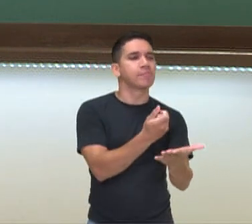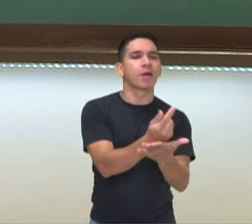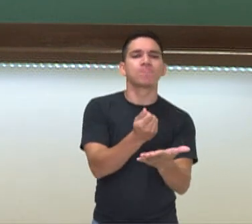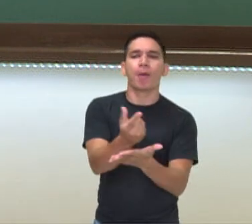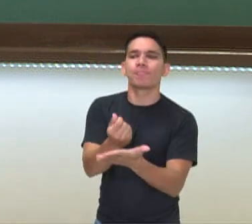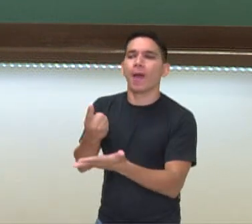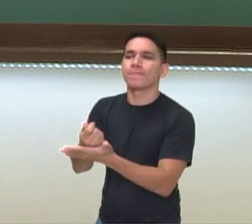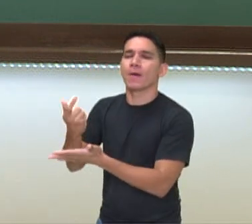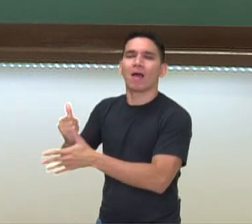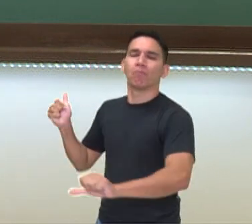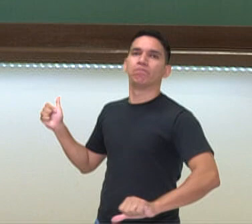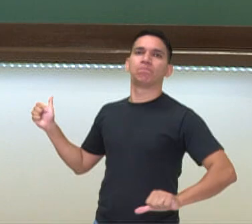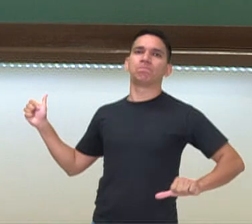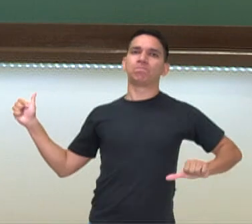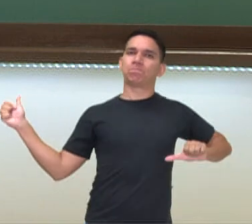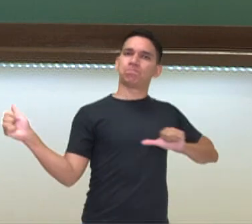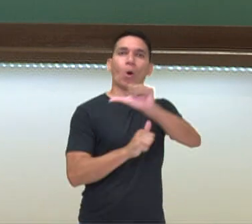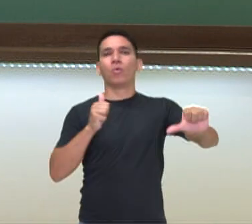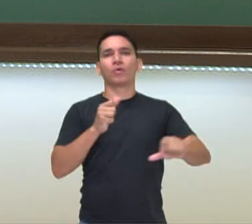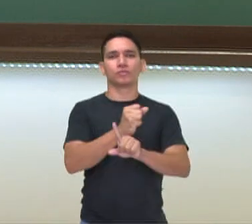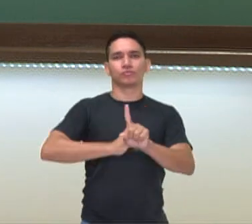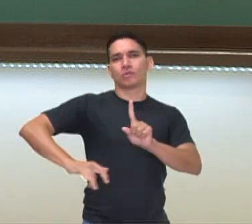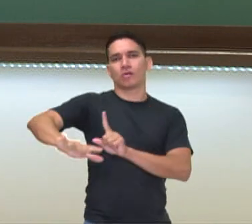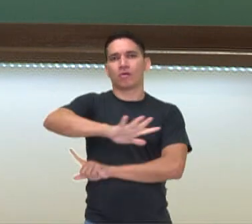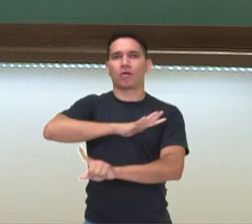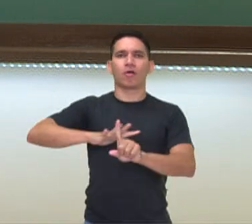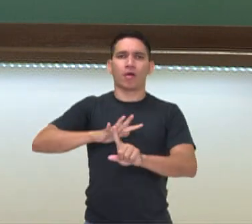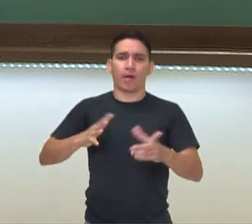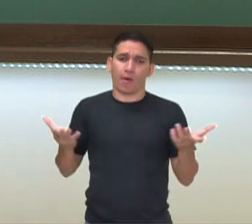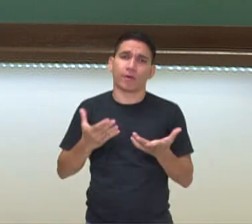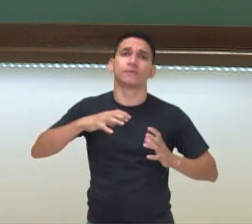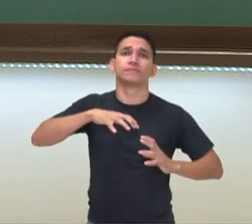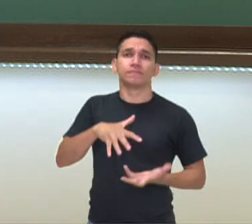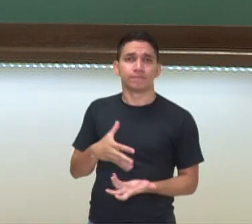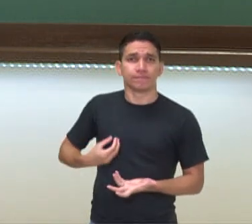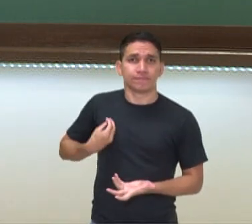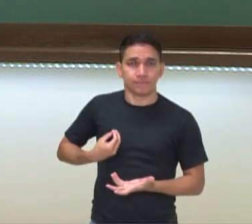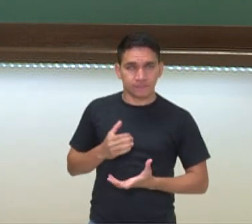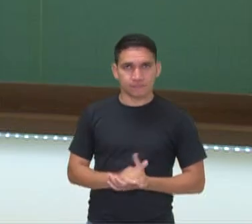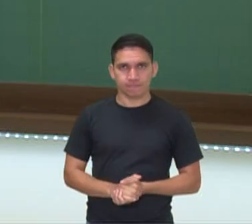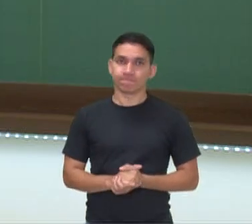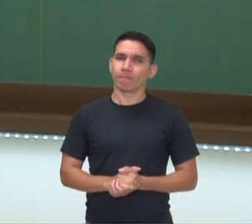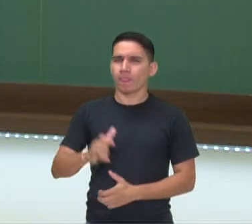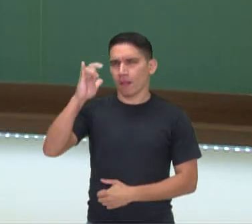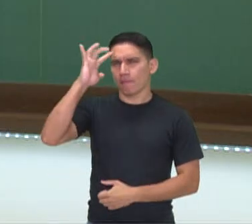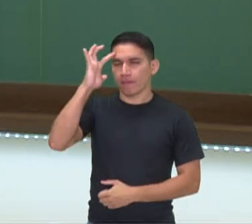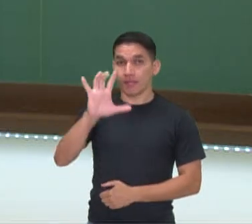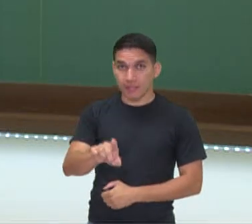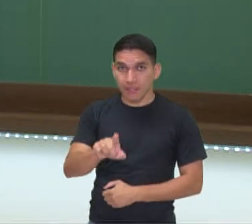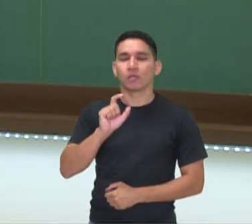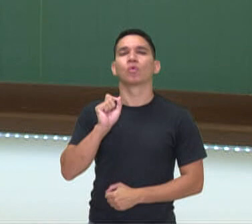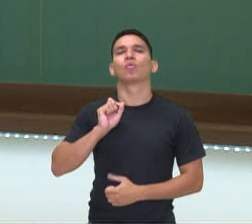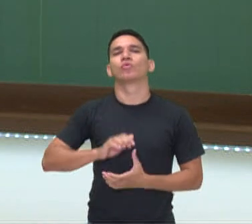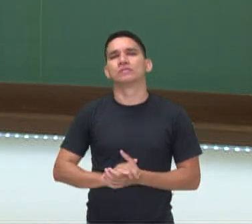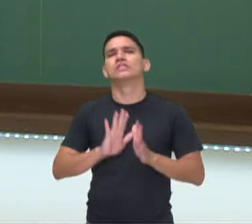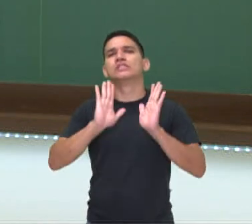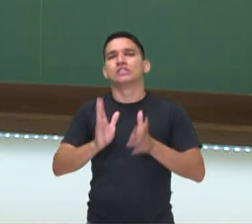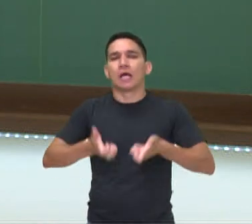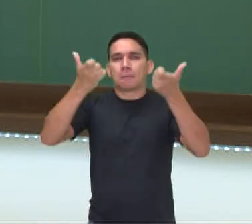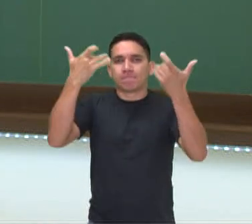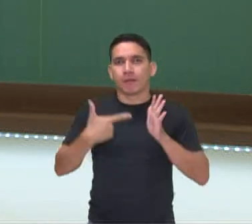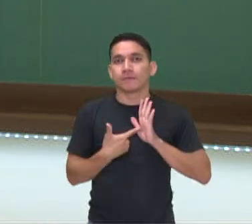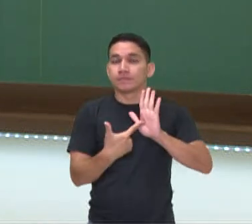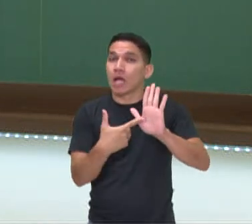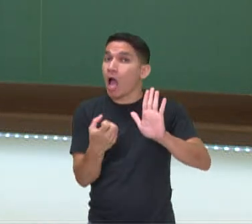ele transforma a sociedade, o mundo que nós vivemos. Pensando sobre isso, a gente já tem que trazer